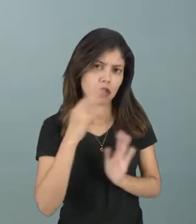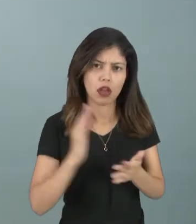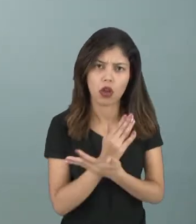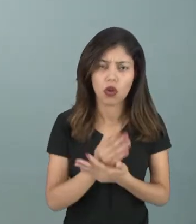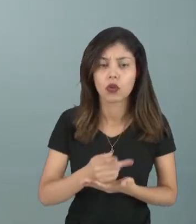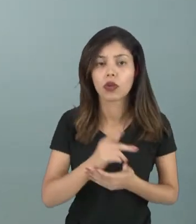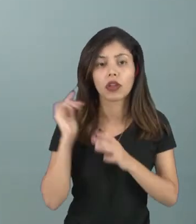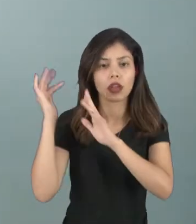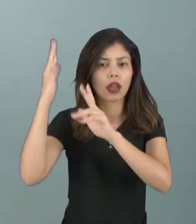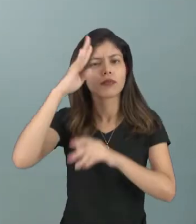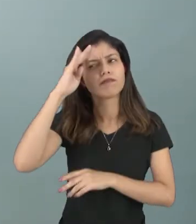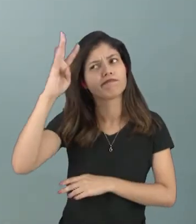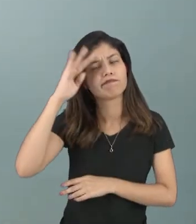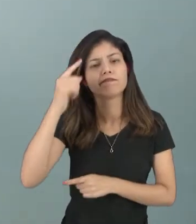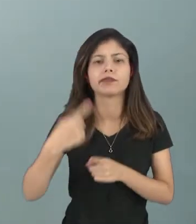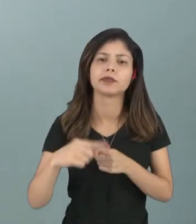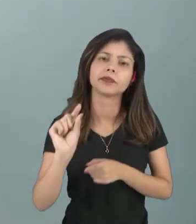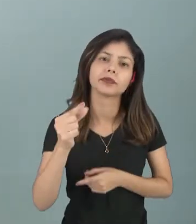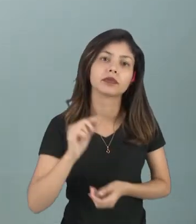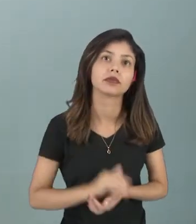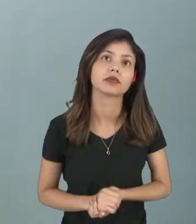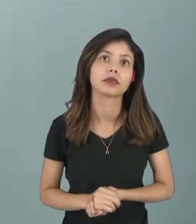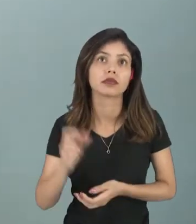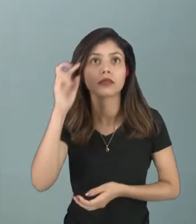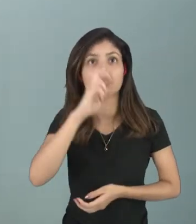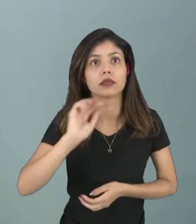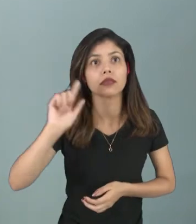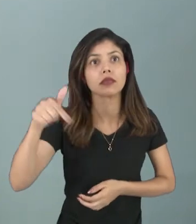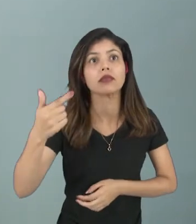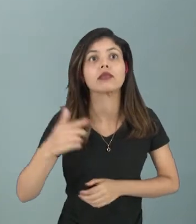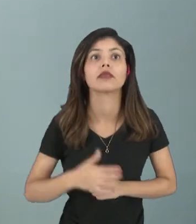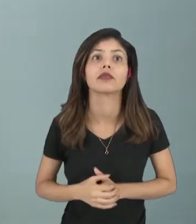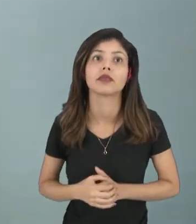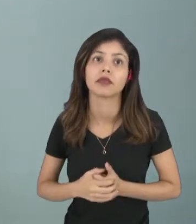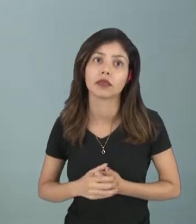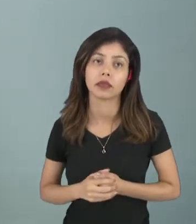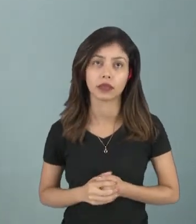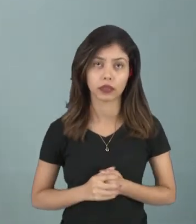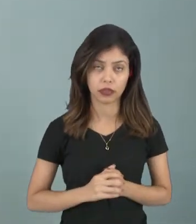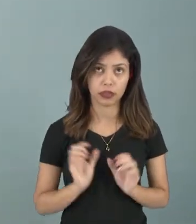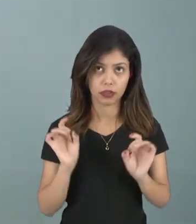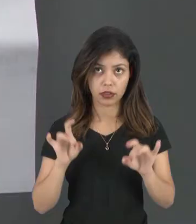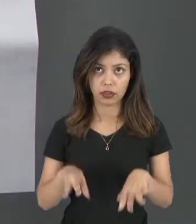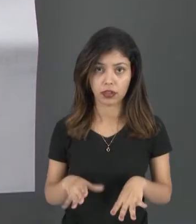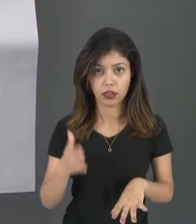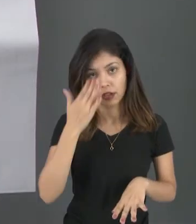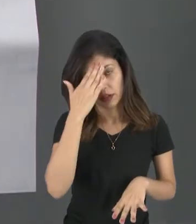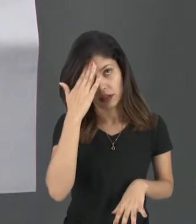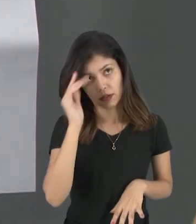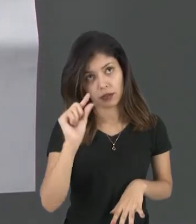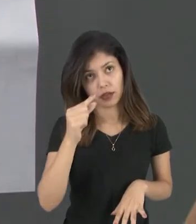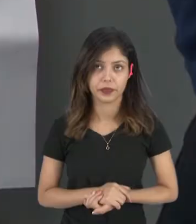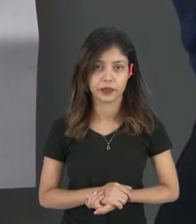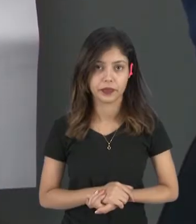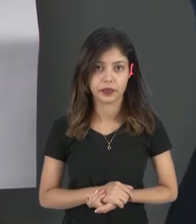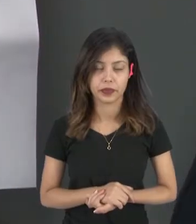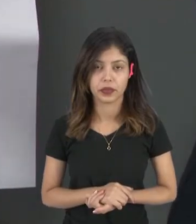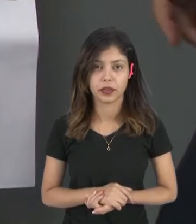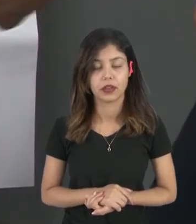gente refletir aí, tá? A gente analisando a próxima questão, vamos fazer a última para a gente entender um pouco mais, a gente concluir aí.